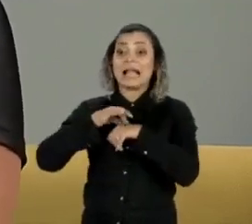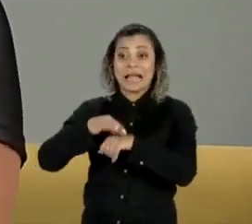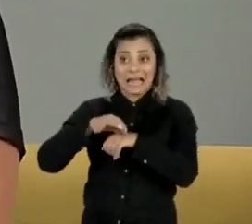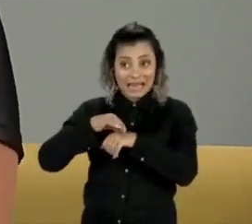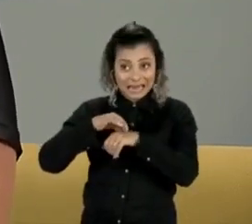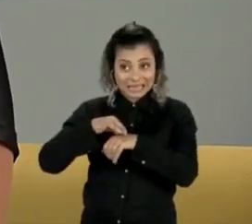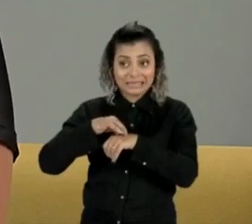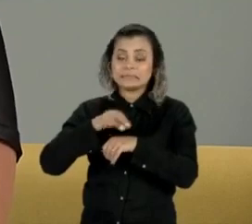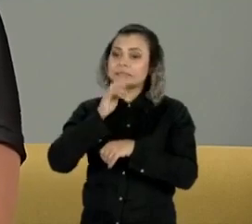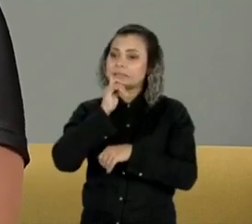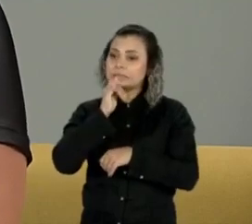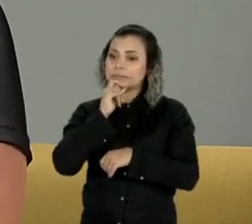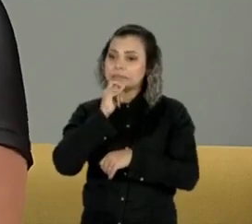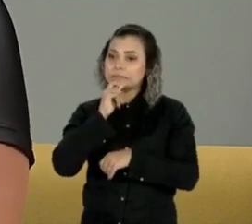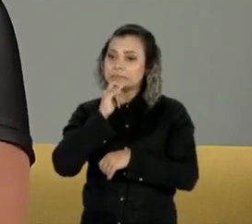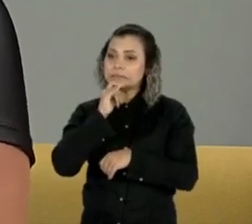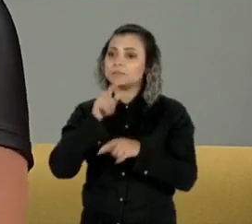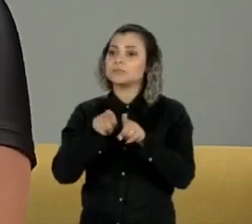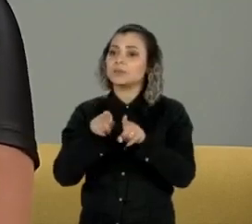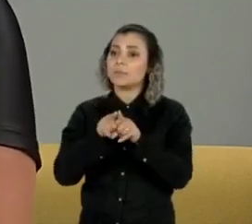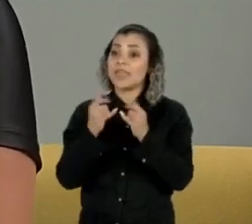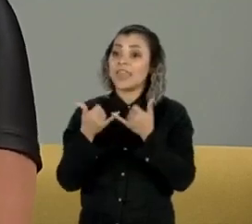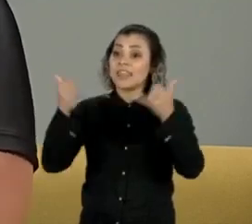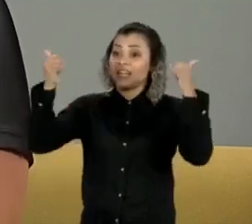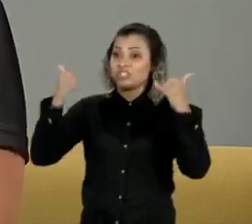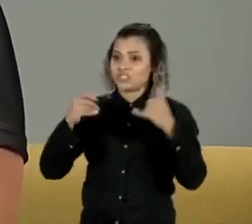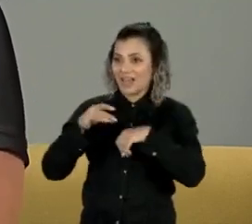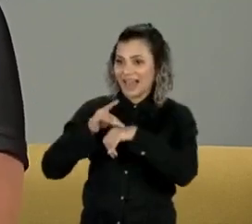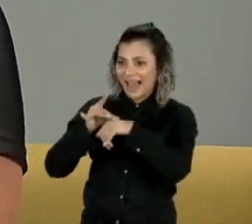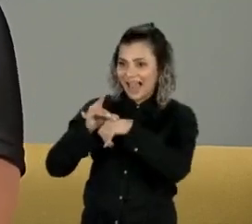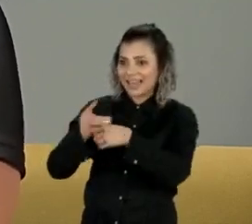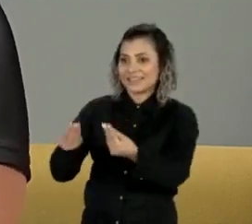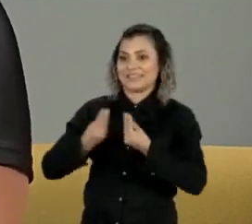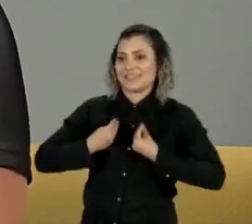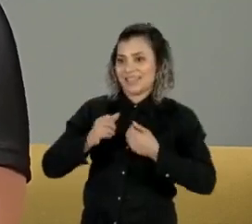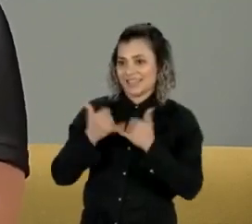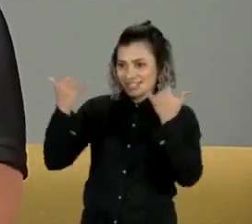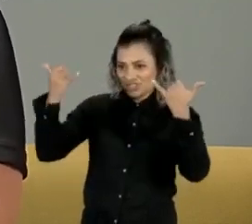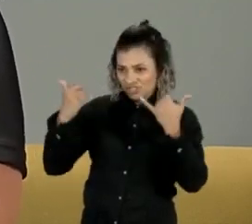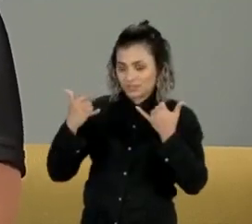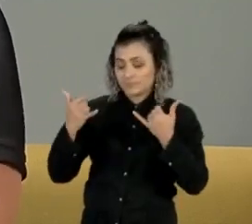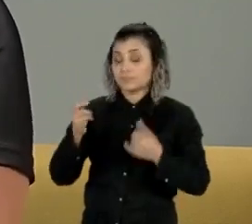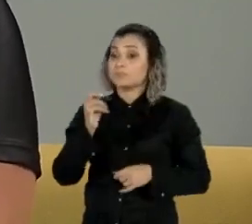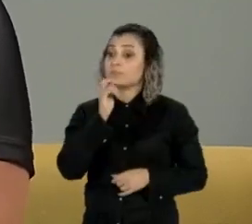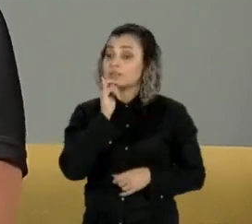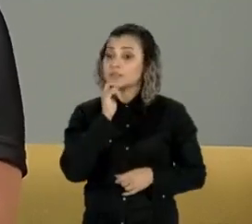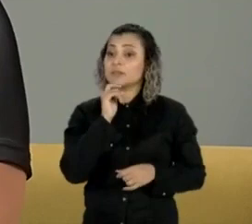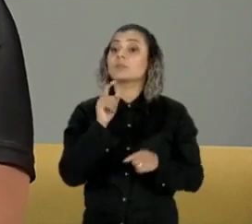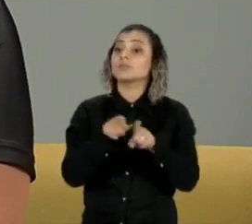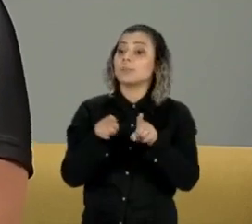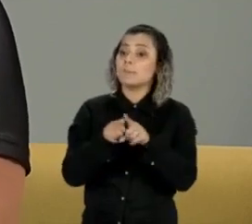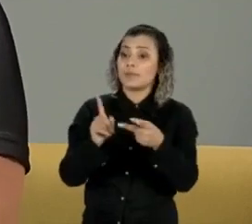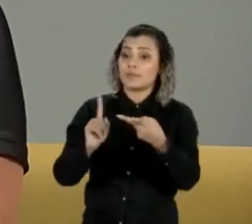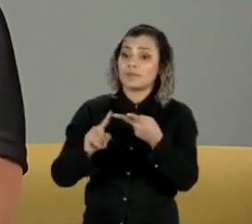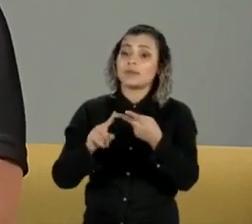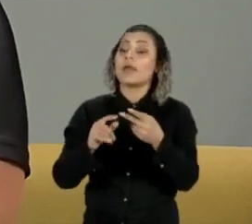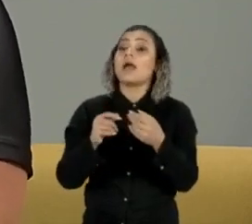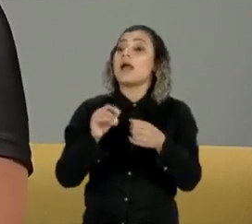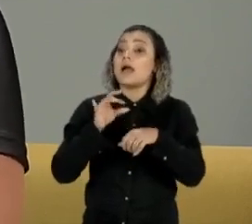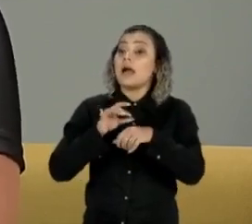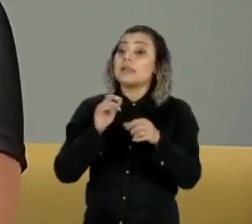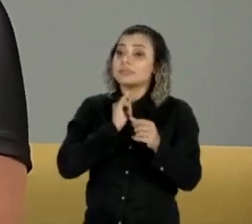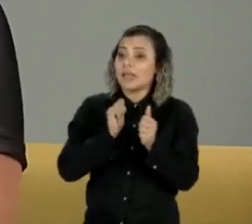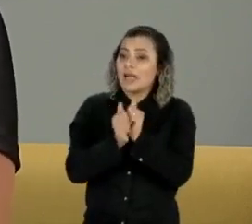sempre nos macronutrientes, que são energéticos, da energia. Então, assim, um arroz, uma